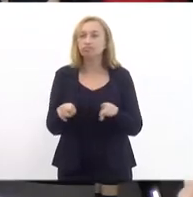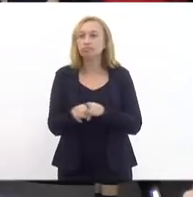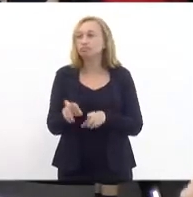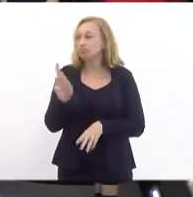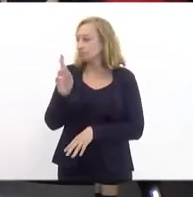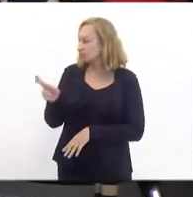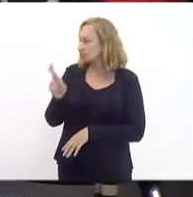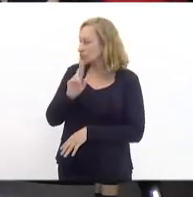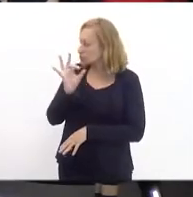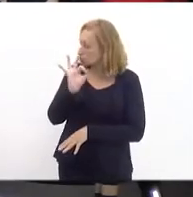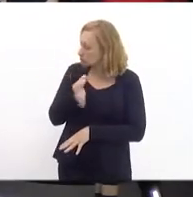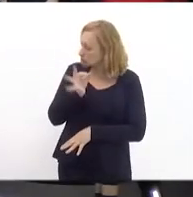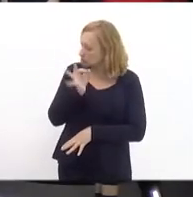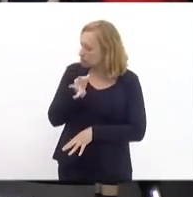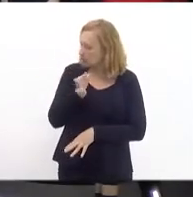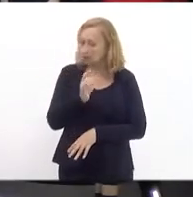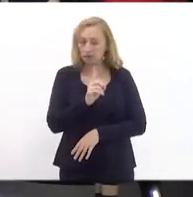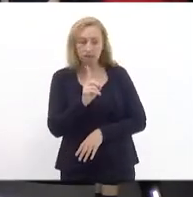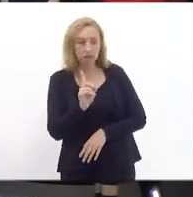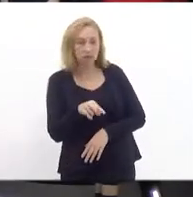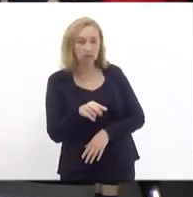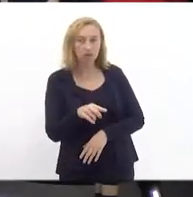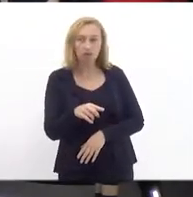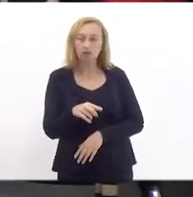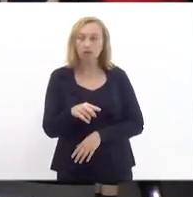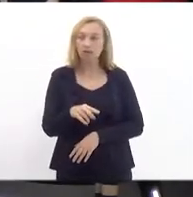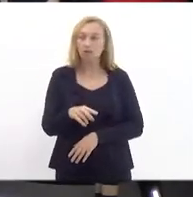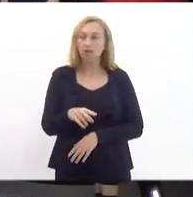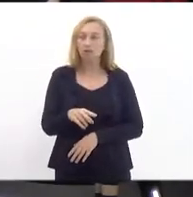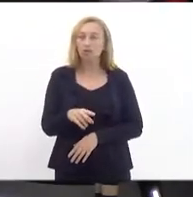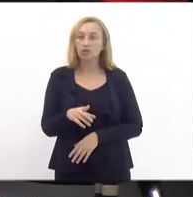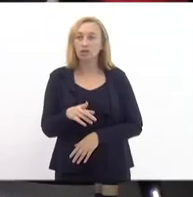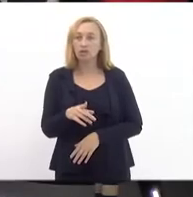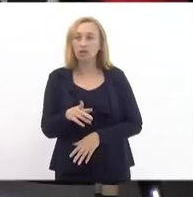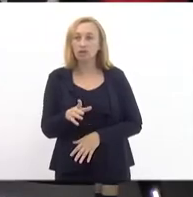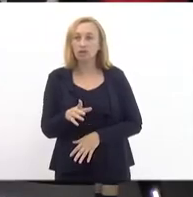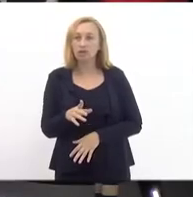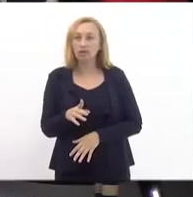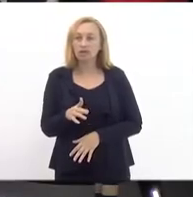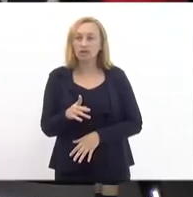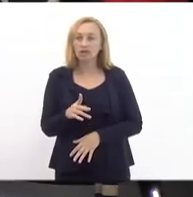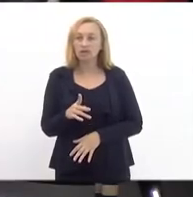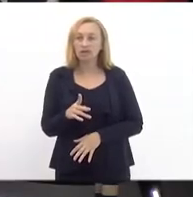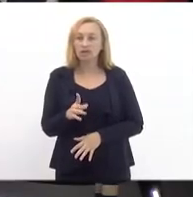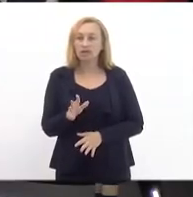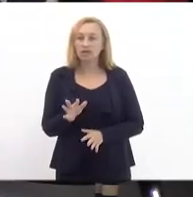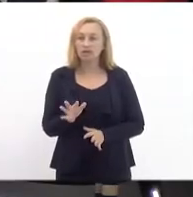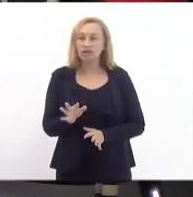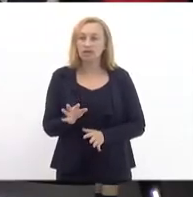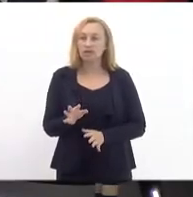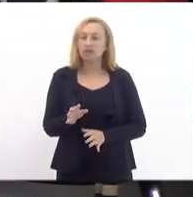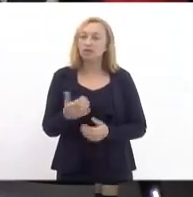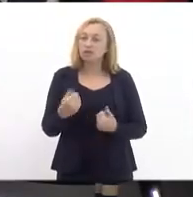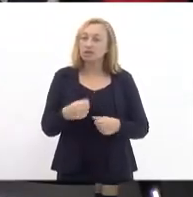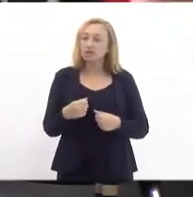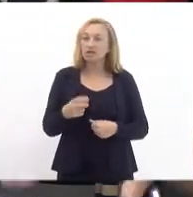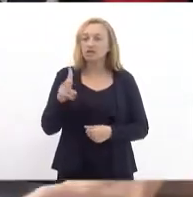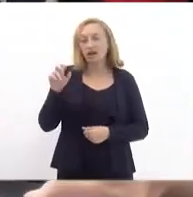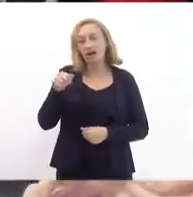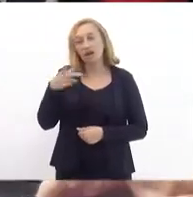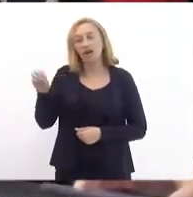respostas específicas e não genéricas, sobre o vagão rosa, sobre os banheiros,